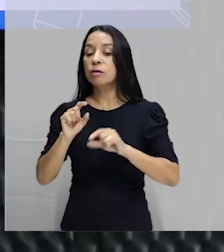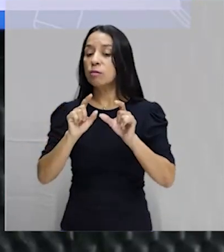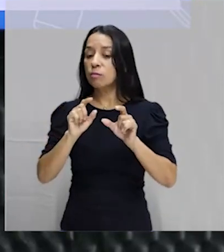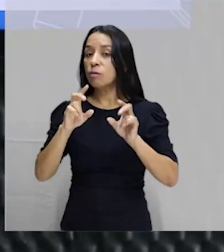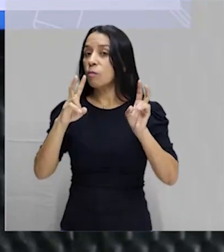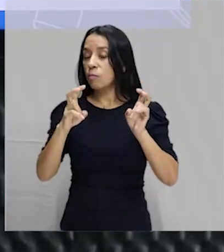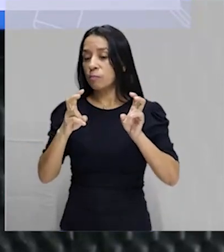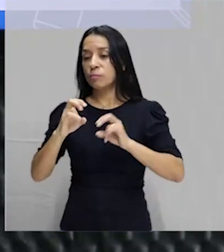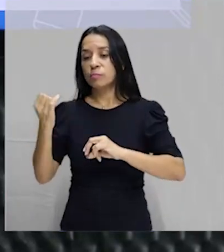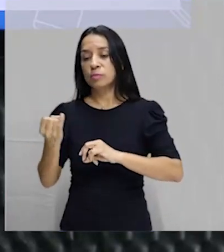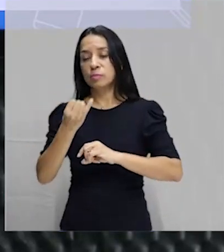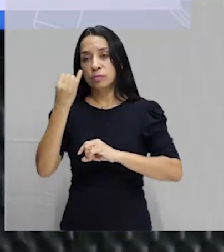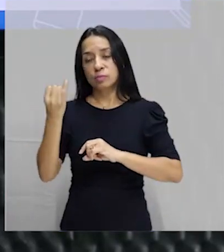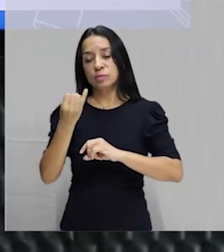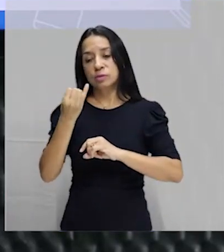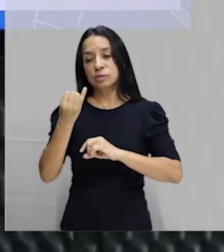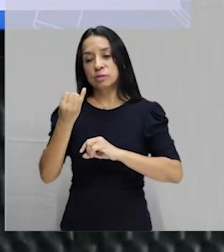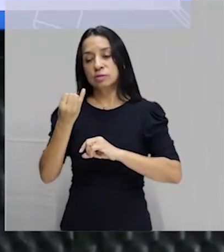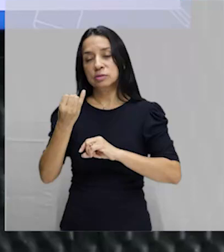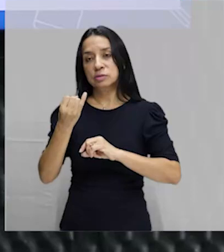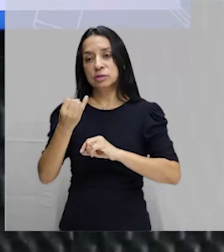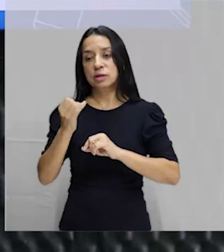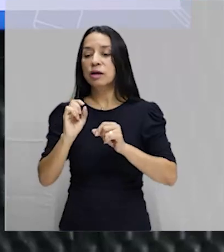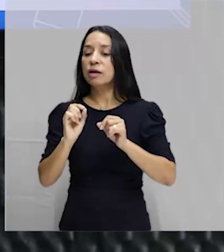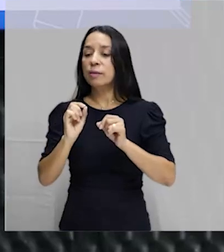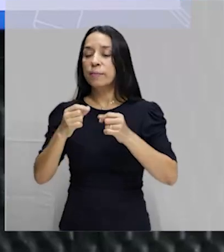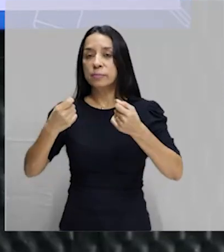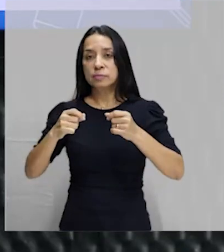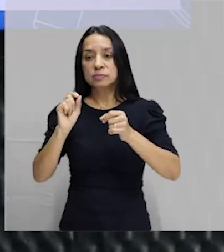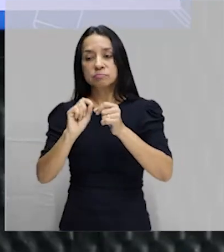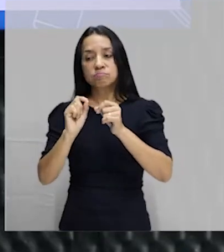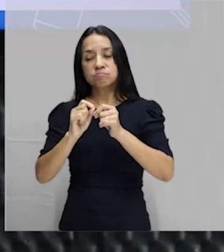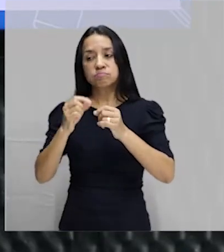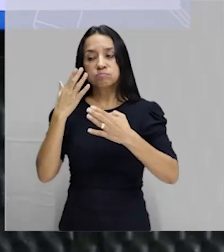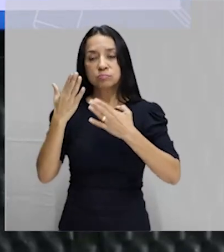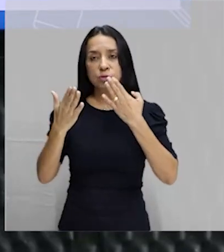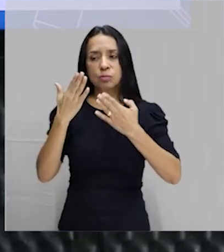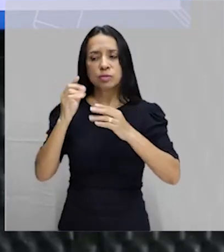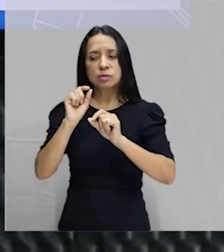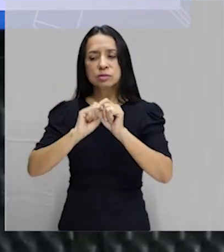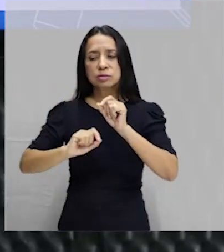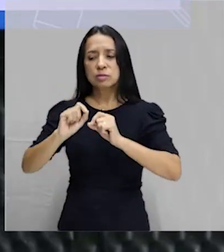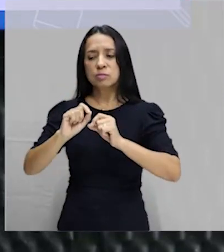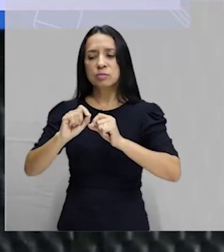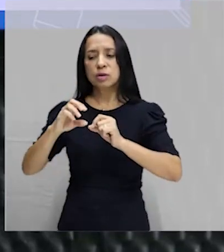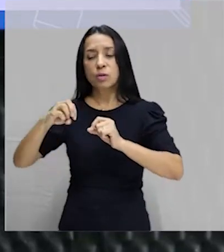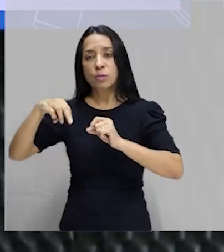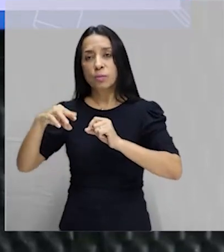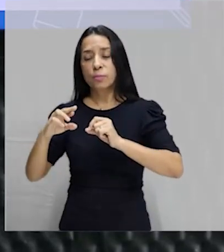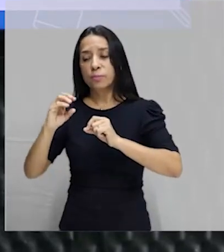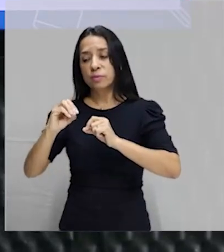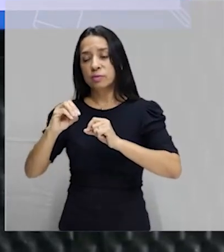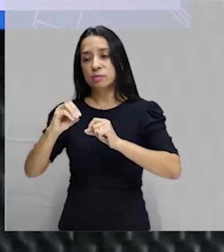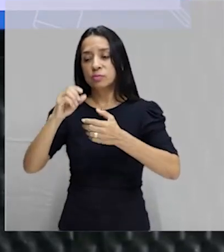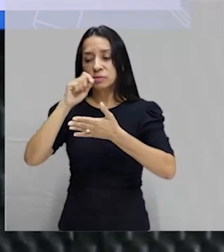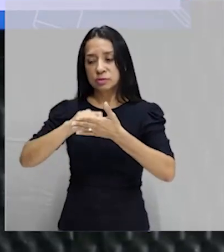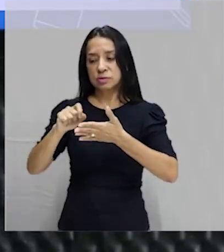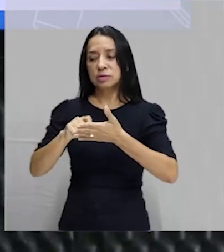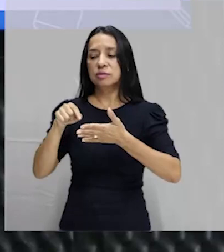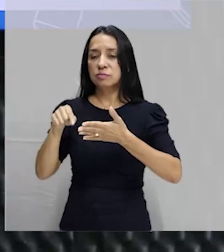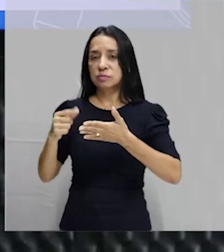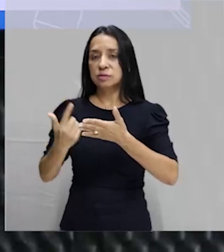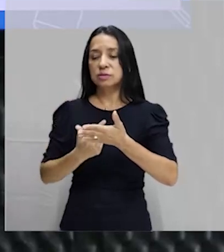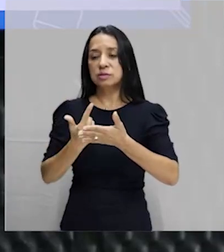comparação entre o que Homero escreve nessa obra e os registros arqueológicos.